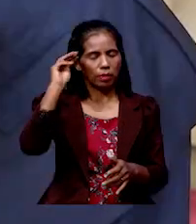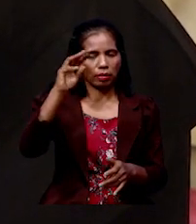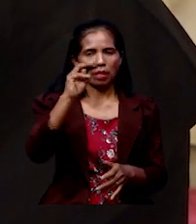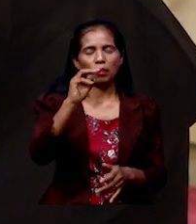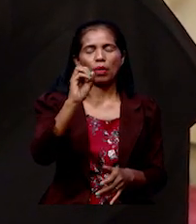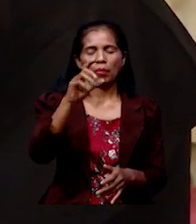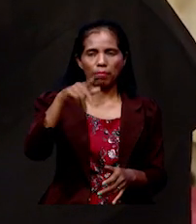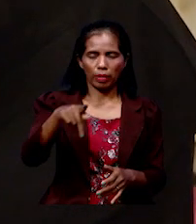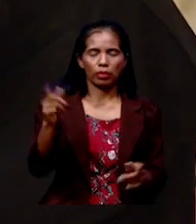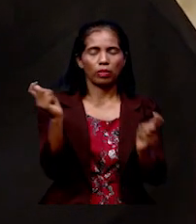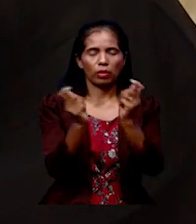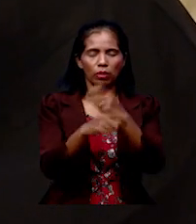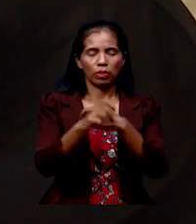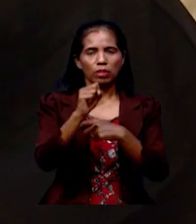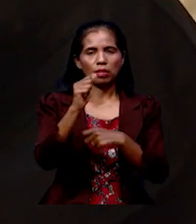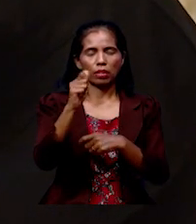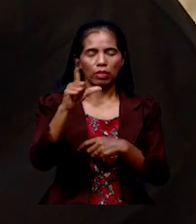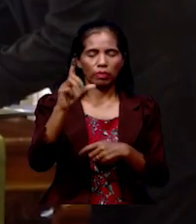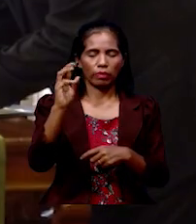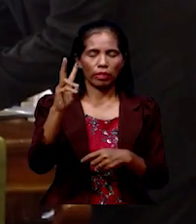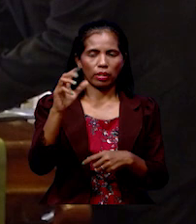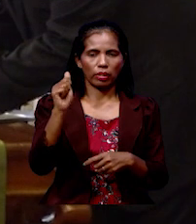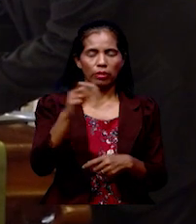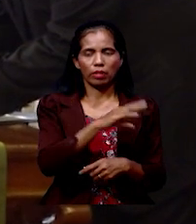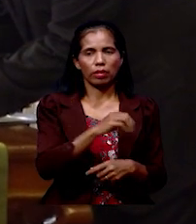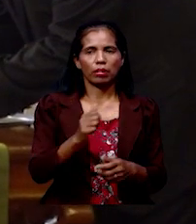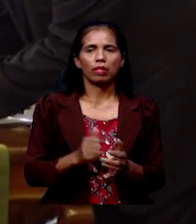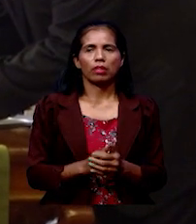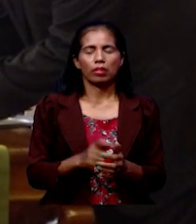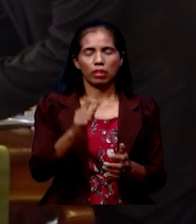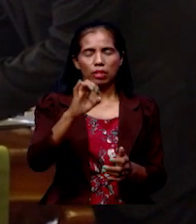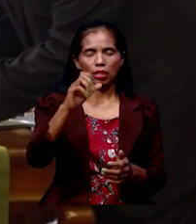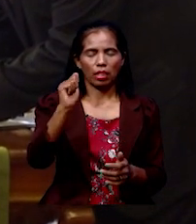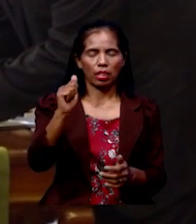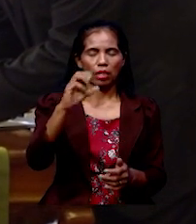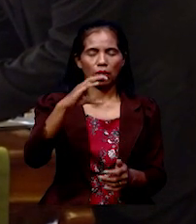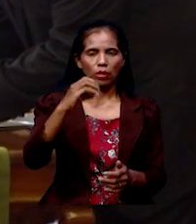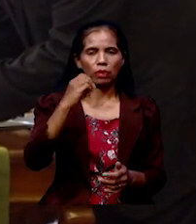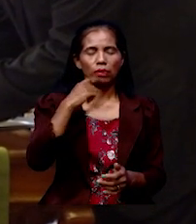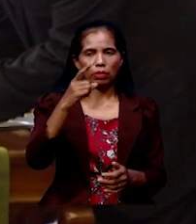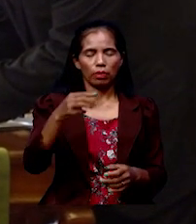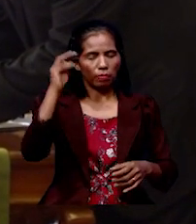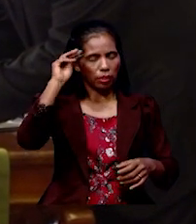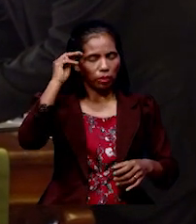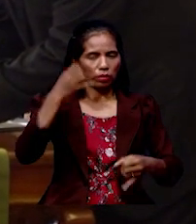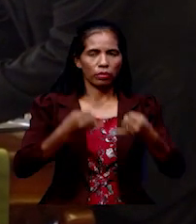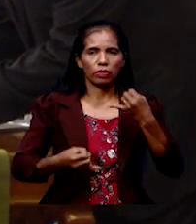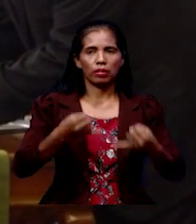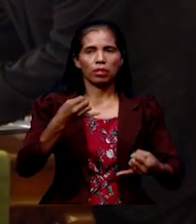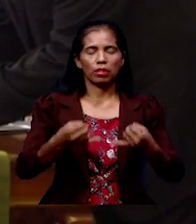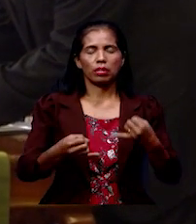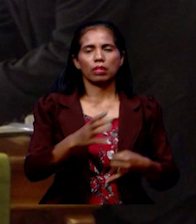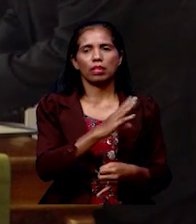Público, Rodi Troca Salvador dos Reis Pires, assessor jurídico Tiago Sarmento, assume cargo Ministro Justiça, Rodi Troca Manuel